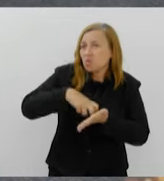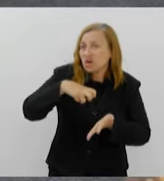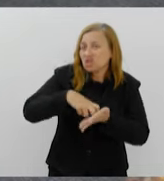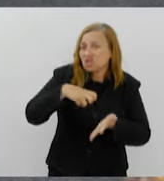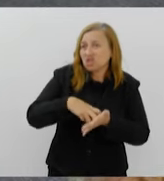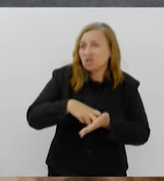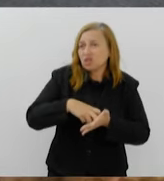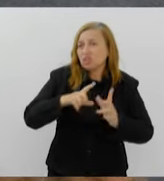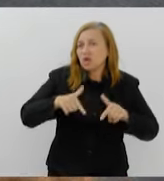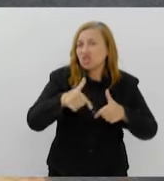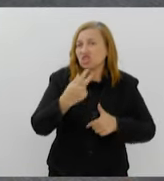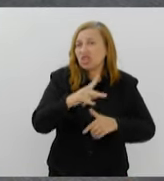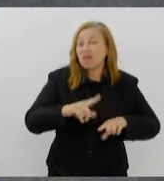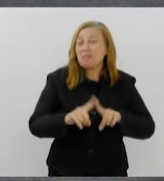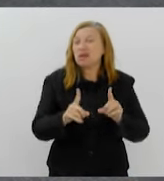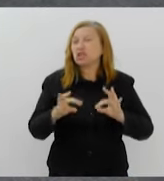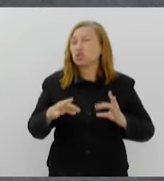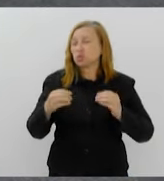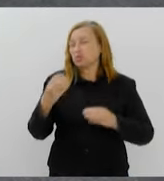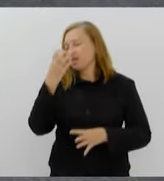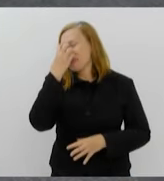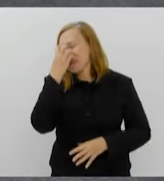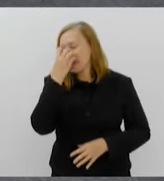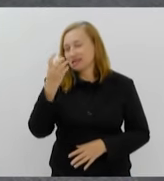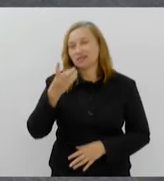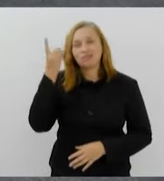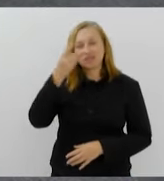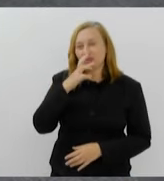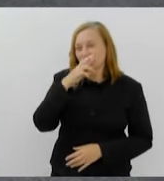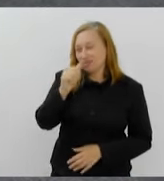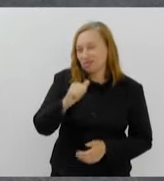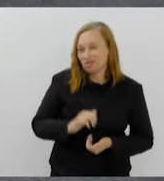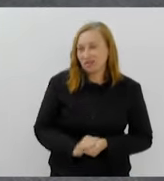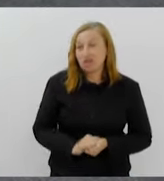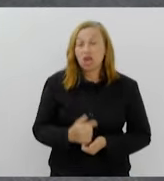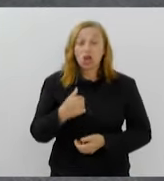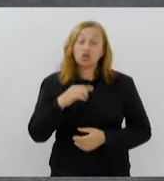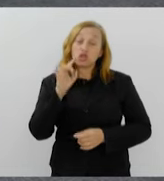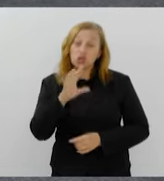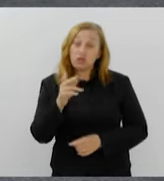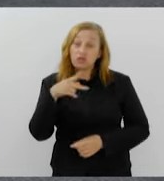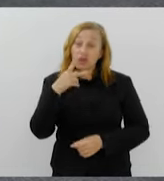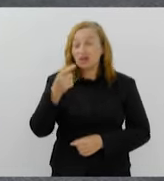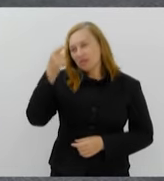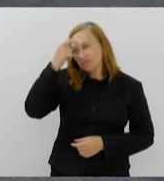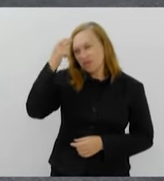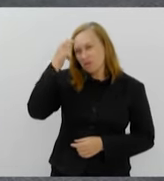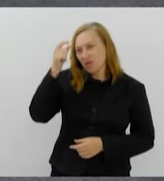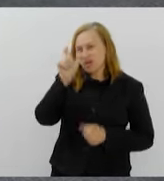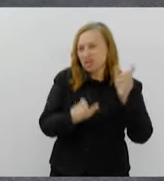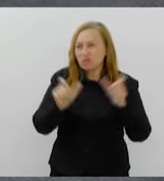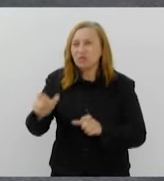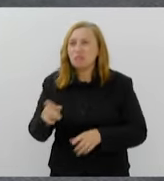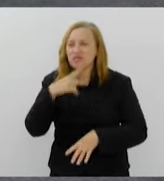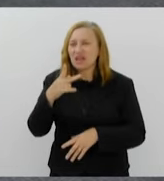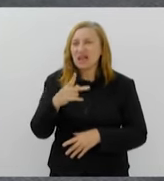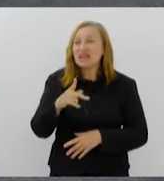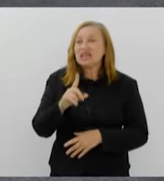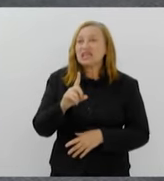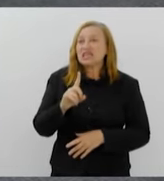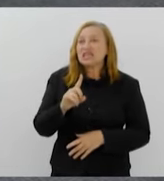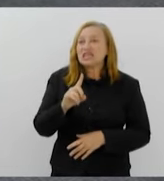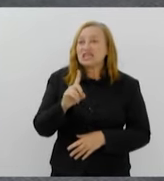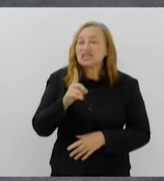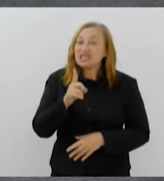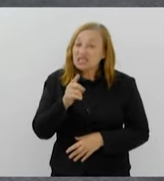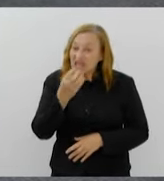ato mas isso tudo é um circo Deputado Rodrigo Amorin eu só tô trazendo isso à memória das pessoas para dizer que isso não passa